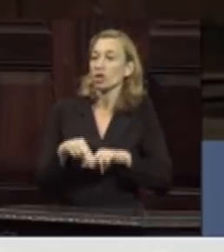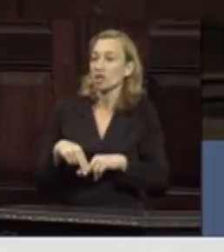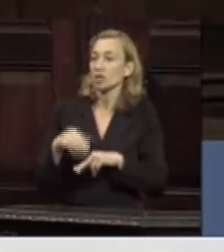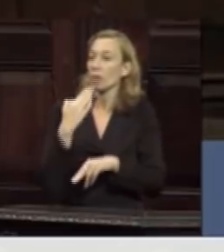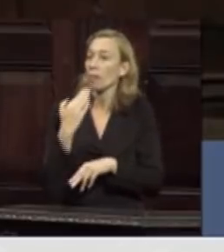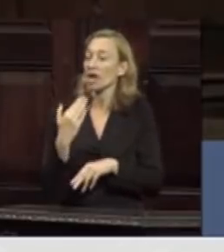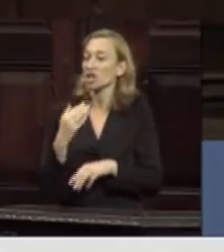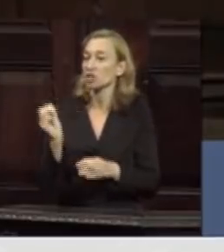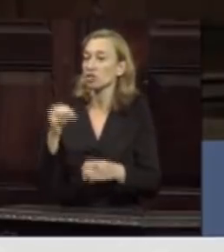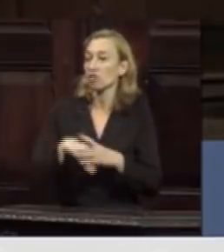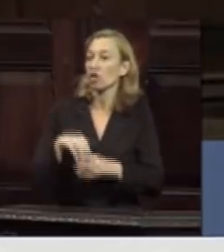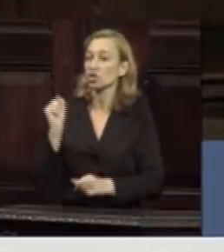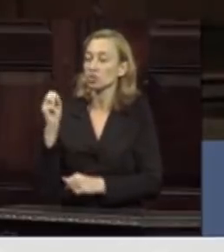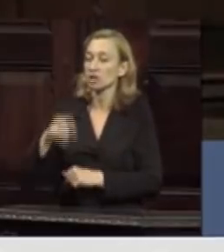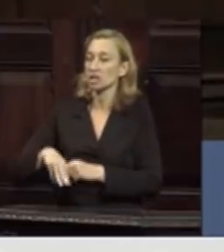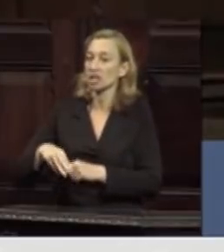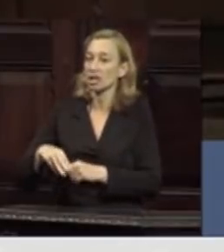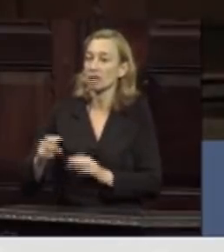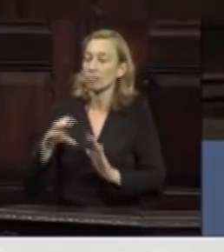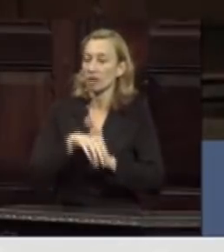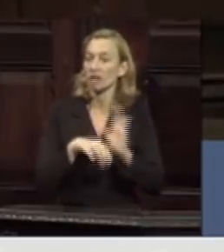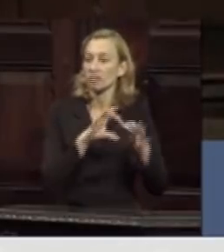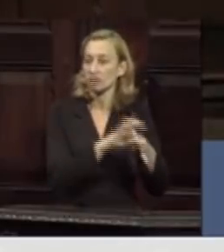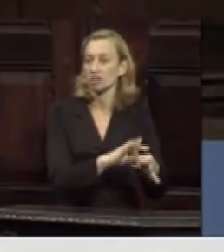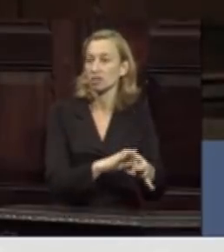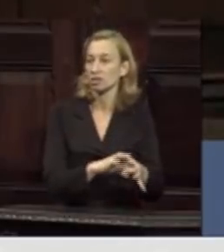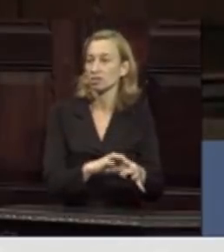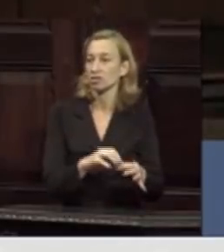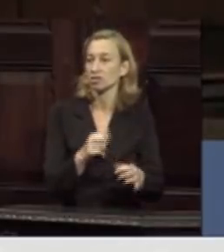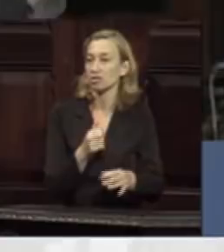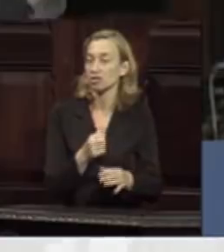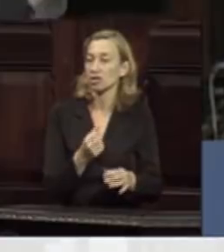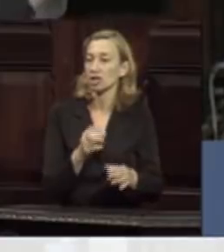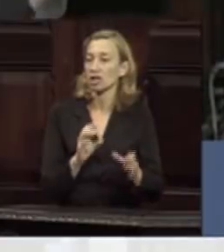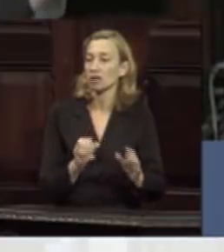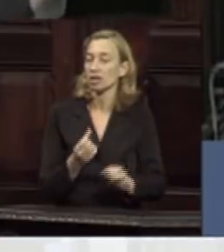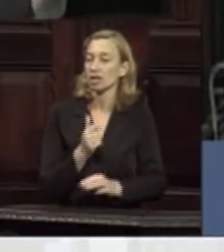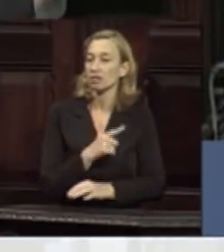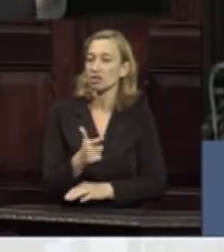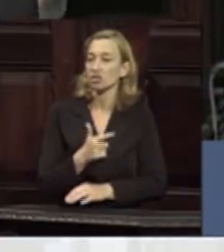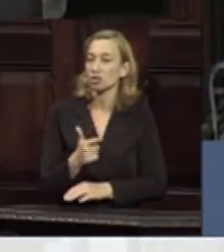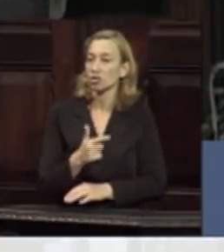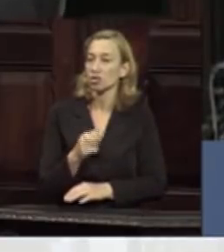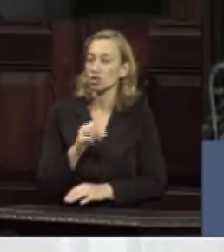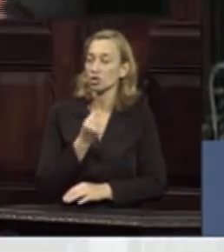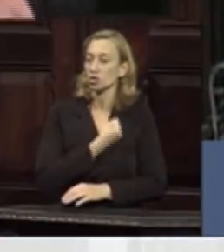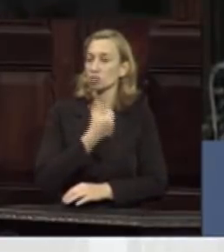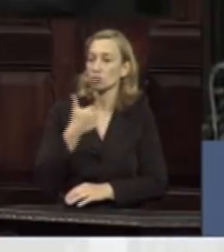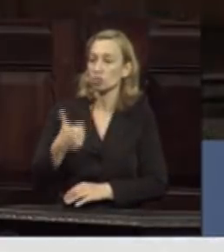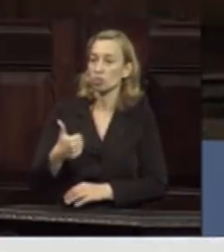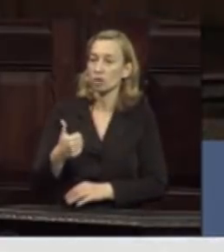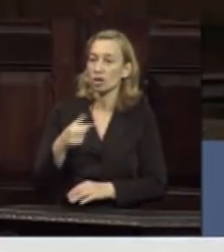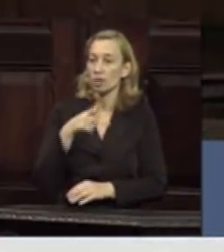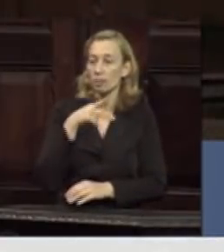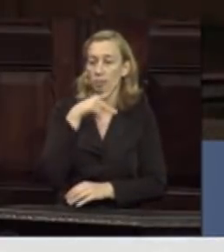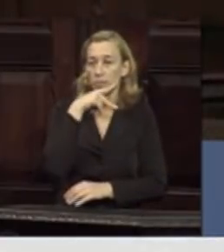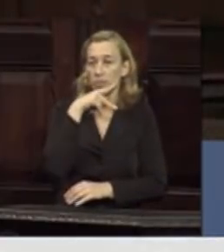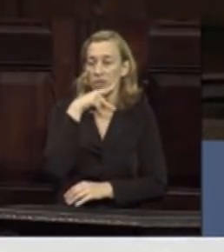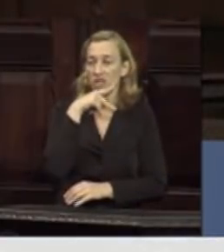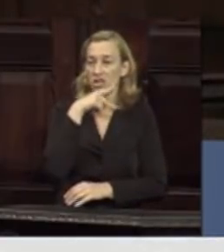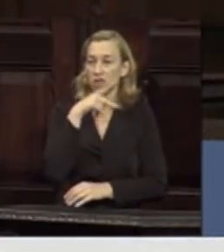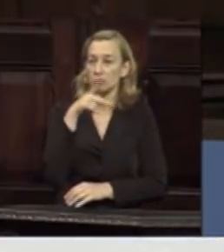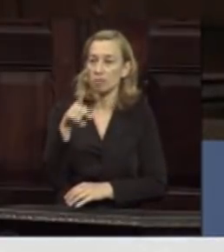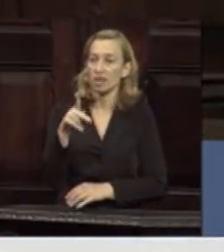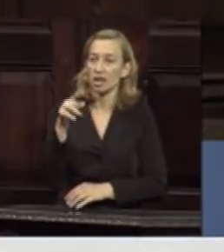sim para aprovação da emenda aditiva número 1. PSDB vai votar sim e, de antemão,